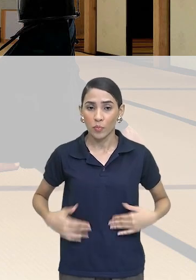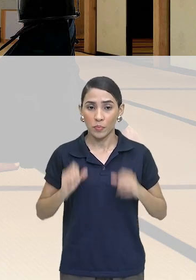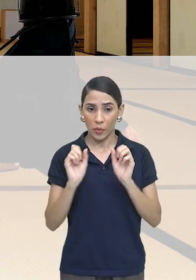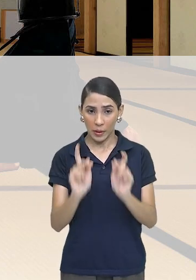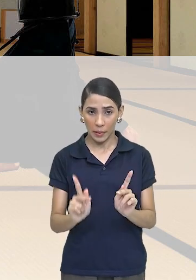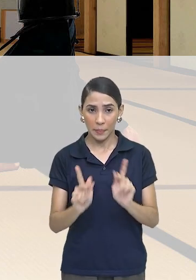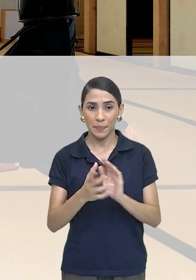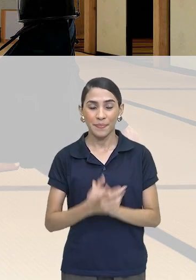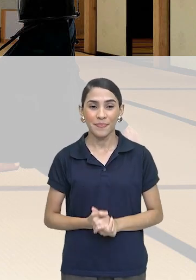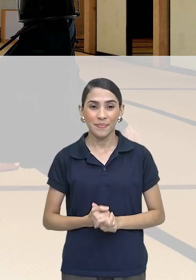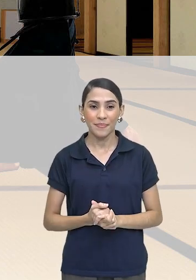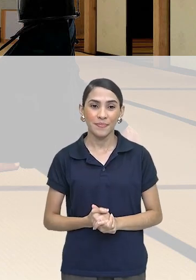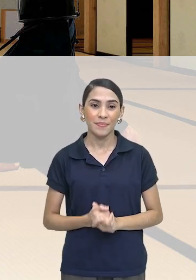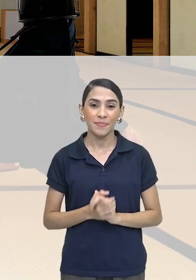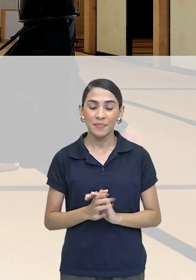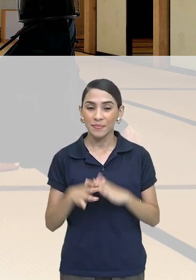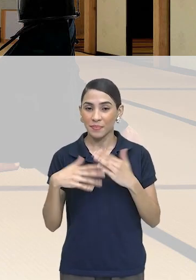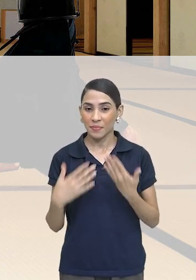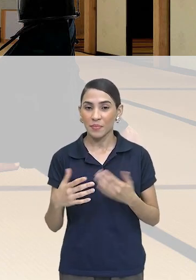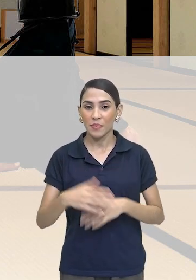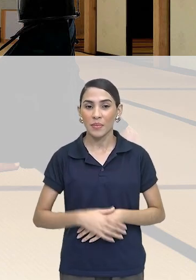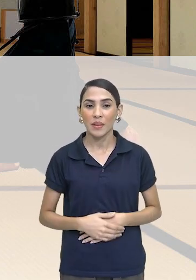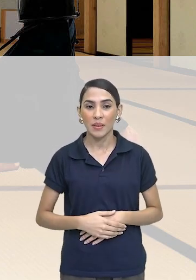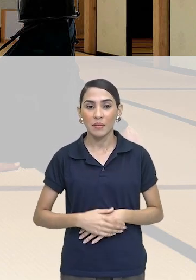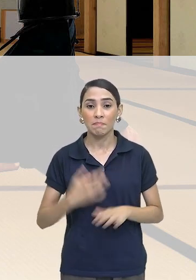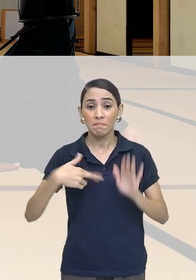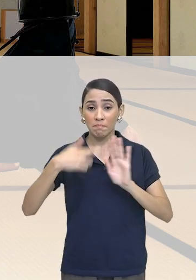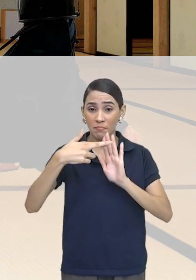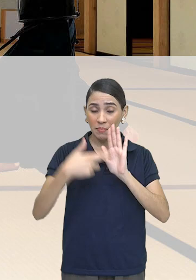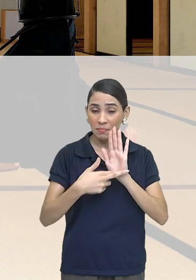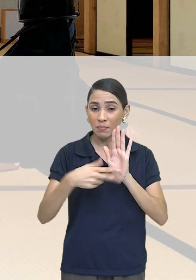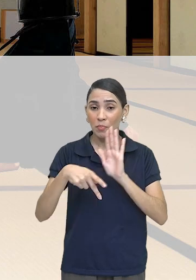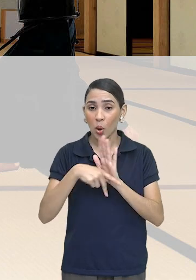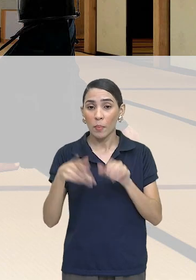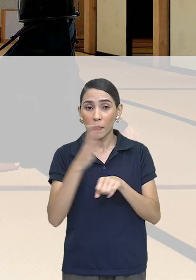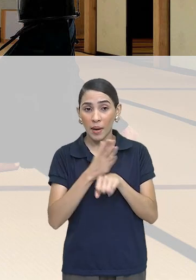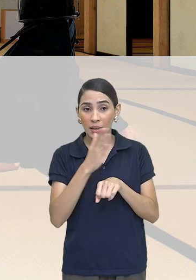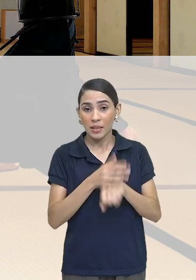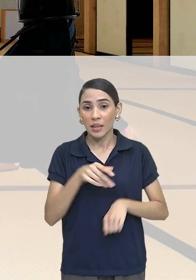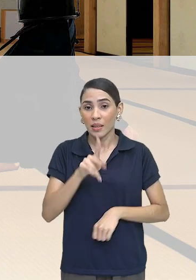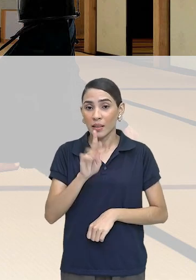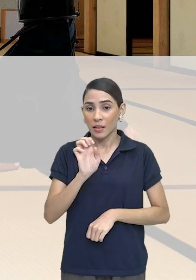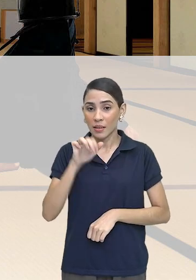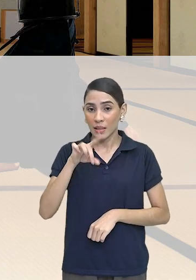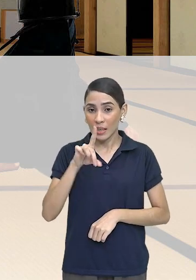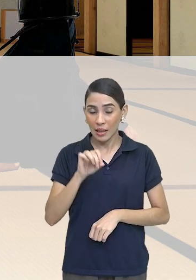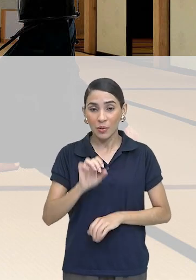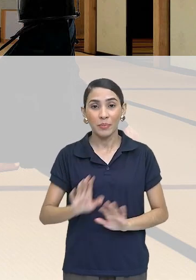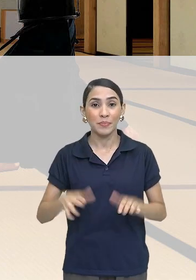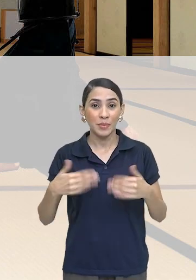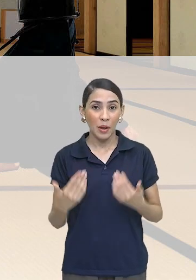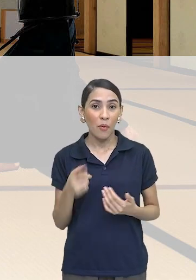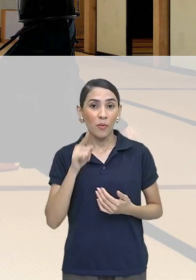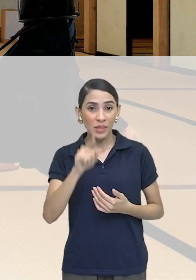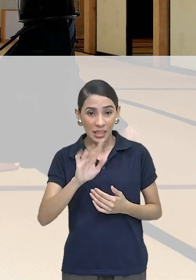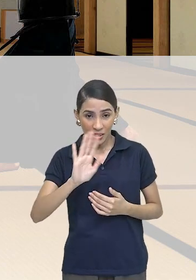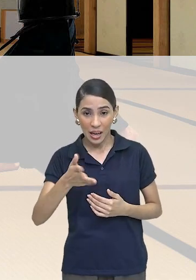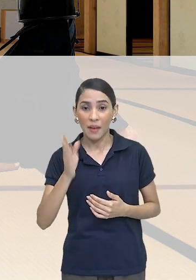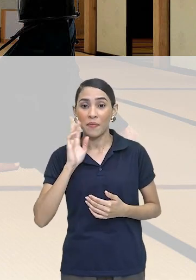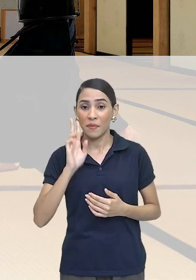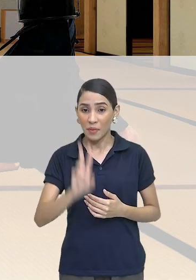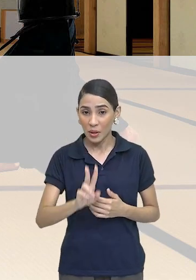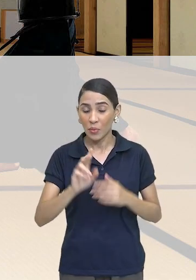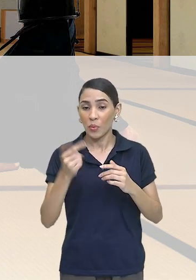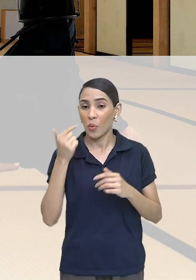tá? Muito bem, então esses são os pilares do treinamento do Kendo. Bom, vocês já viram que